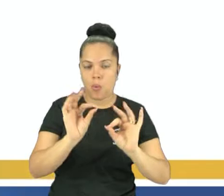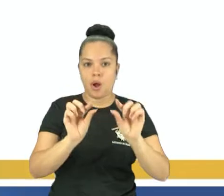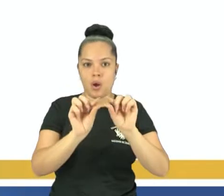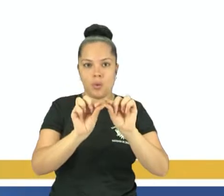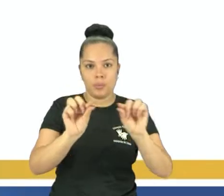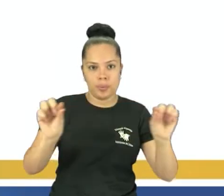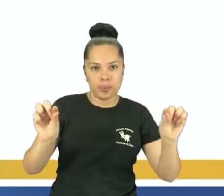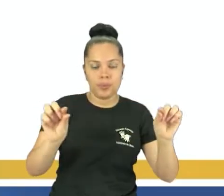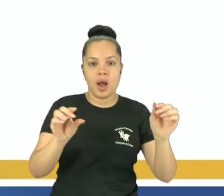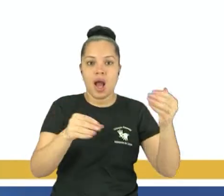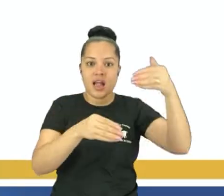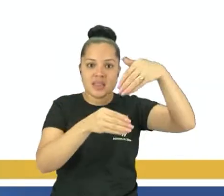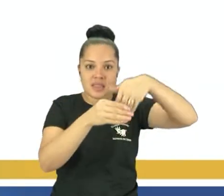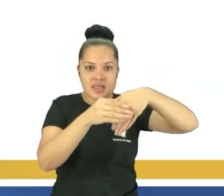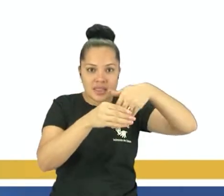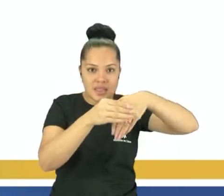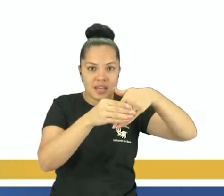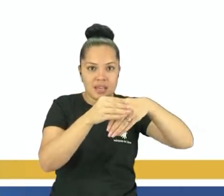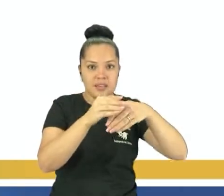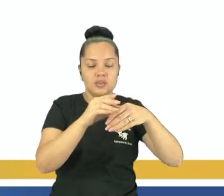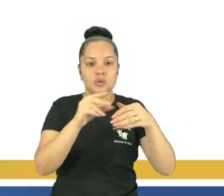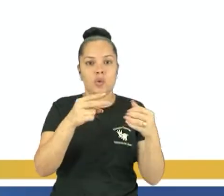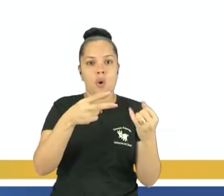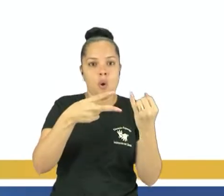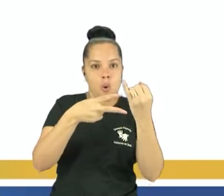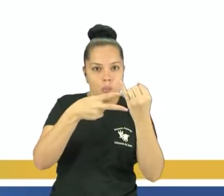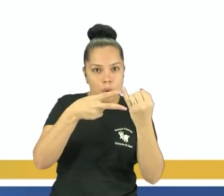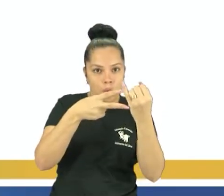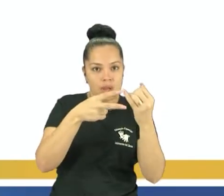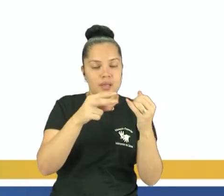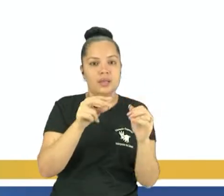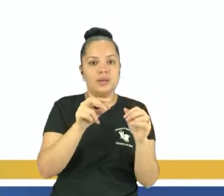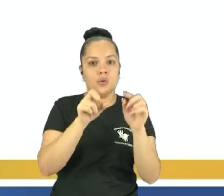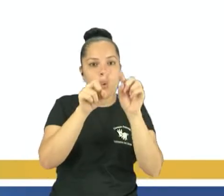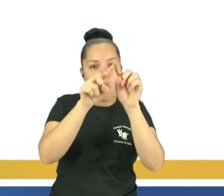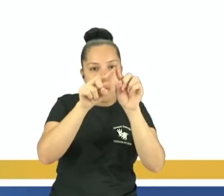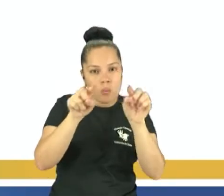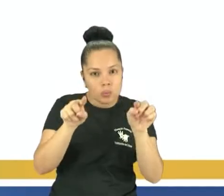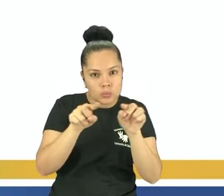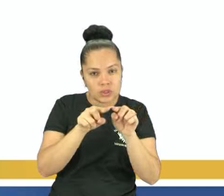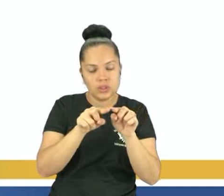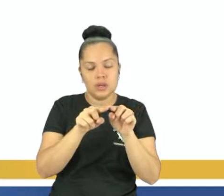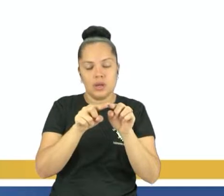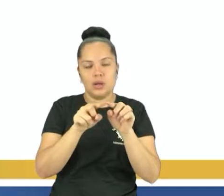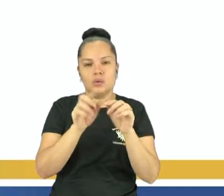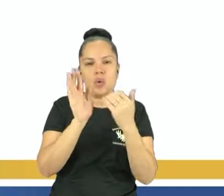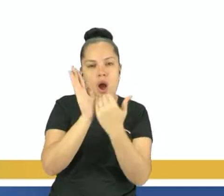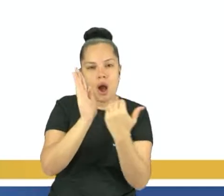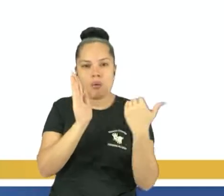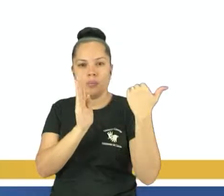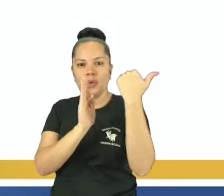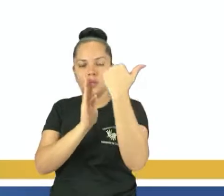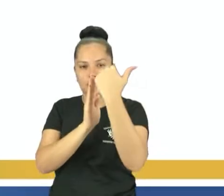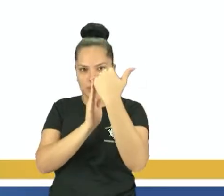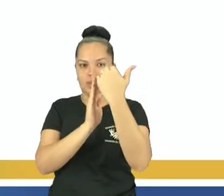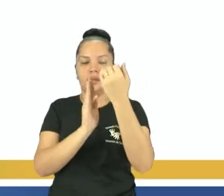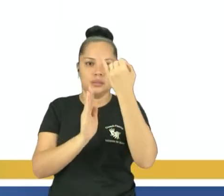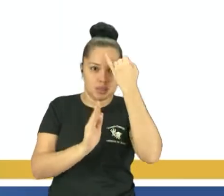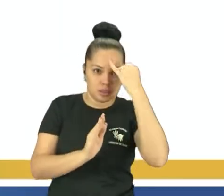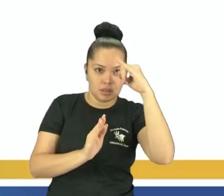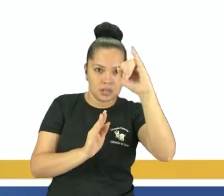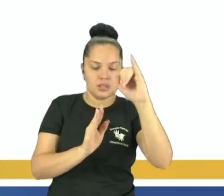formando triângulos dentro desse polígono. Conforme nós aumentamos os lados desse polígono, a quantidade de